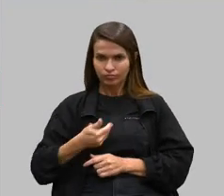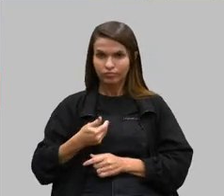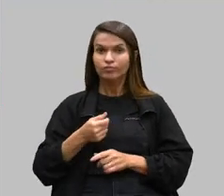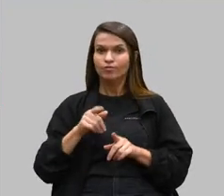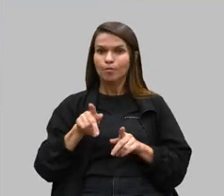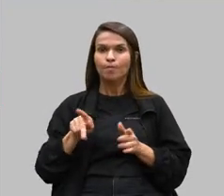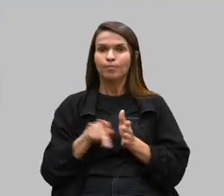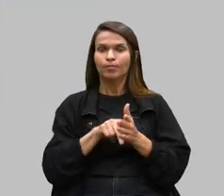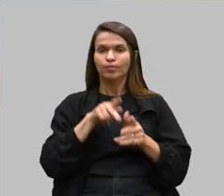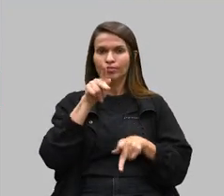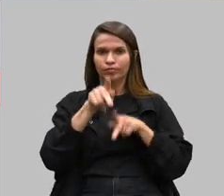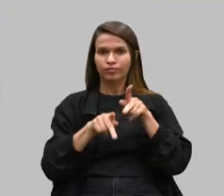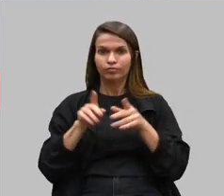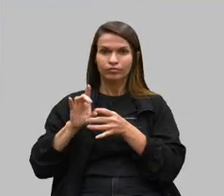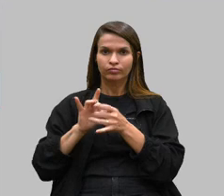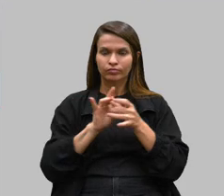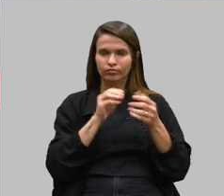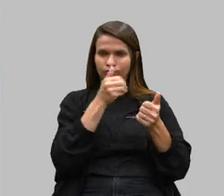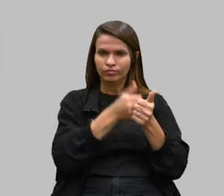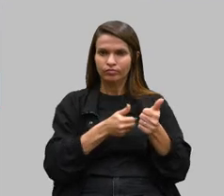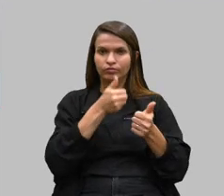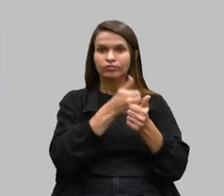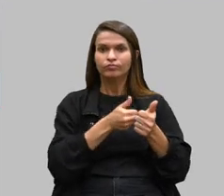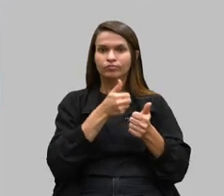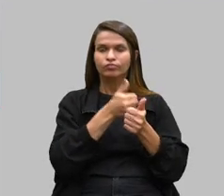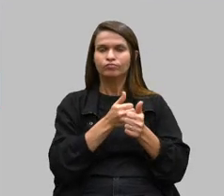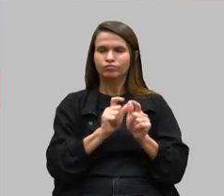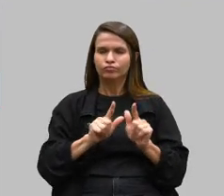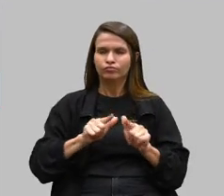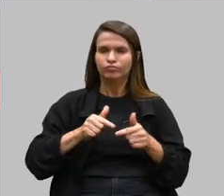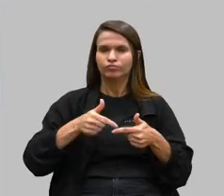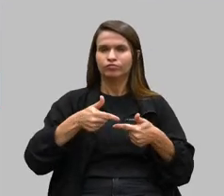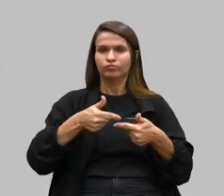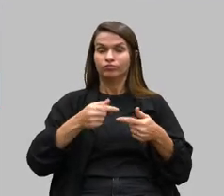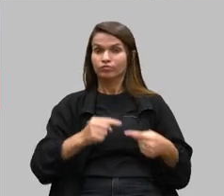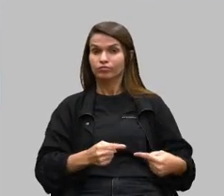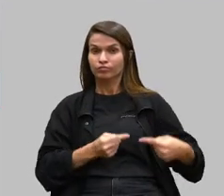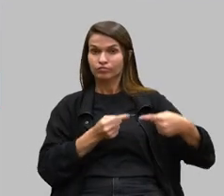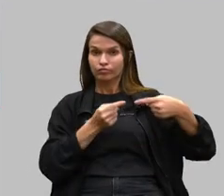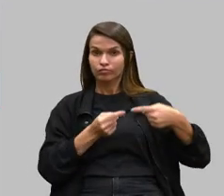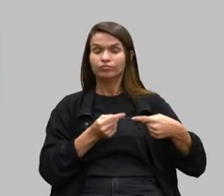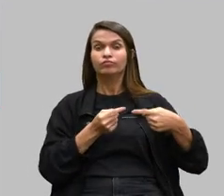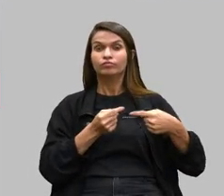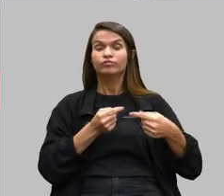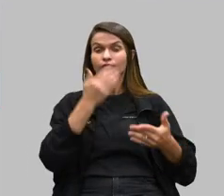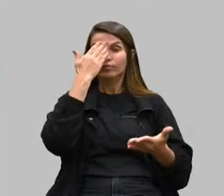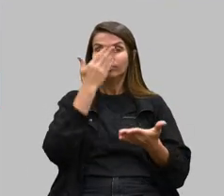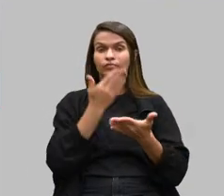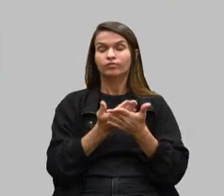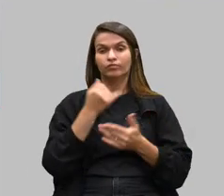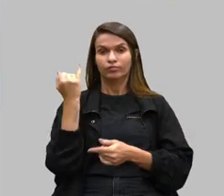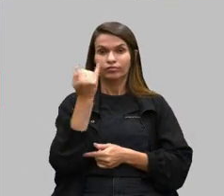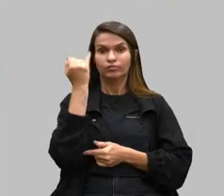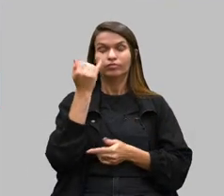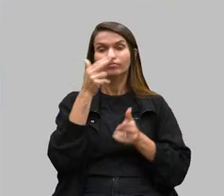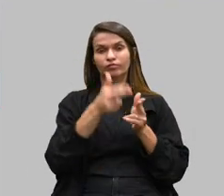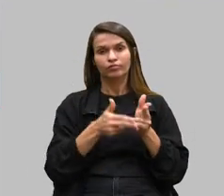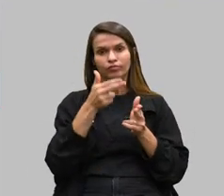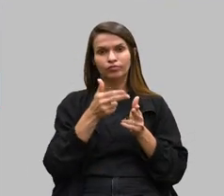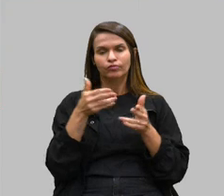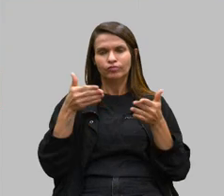é nesse contexto de luta perseverança de desafio de acreditar na importância da ferrovia para o